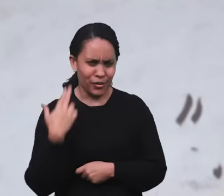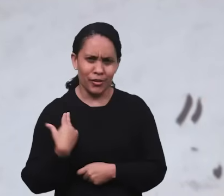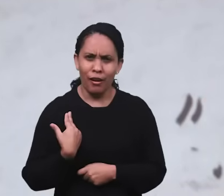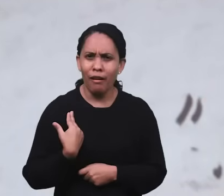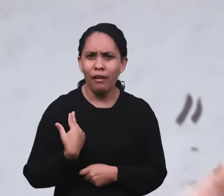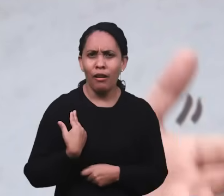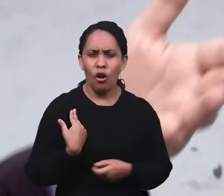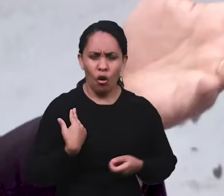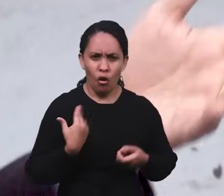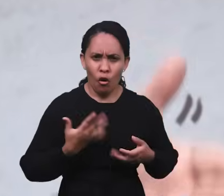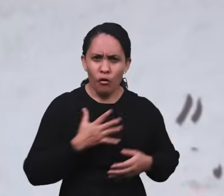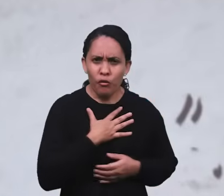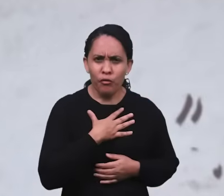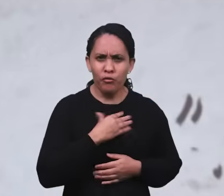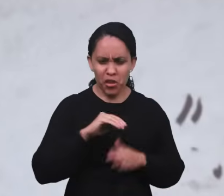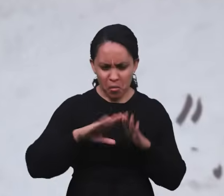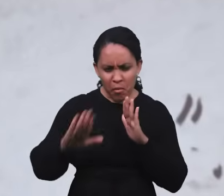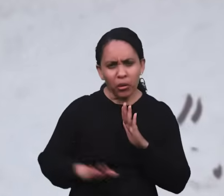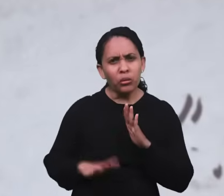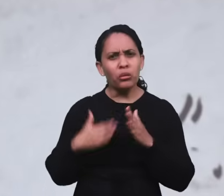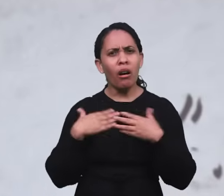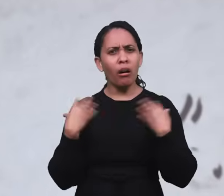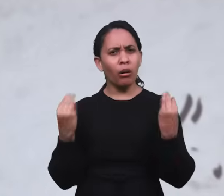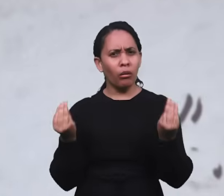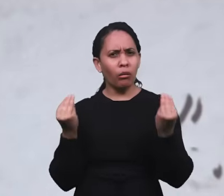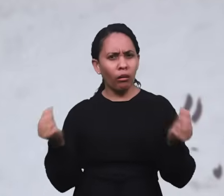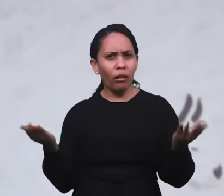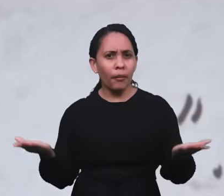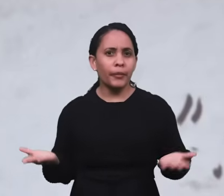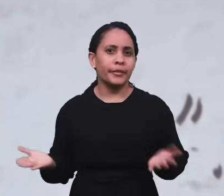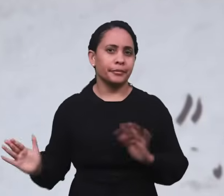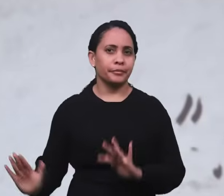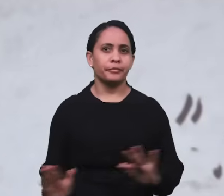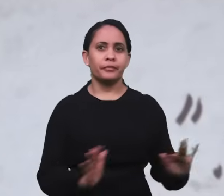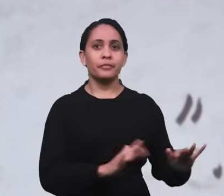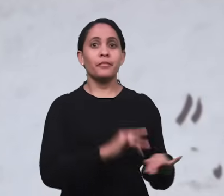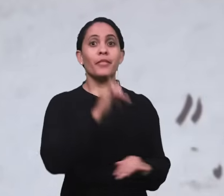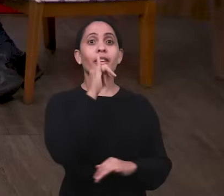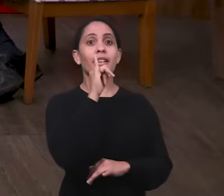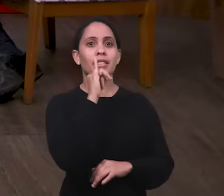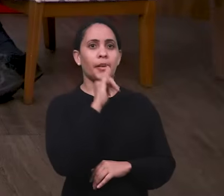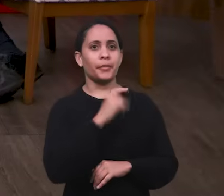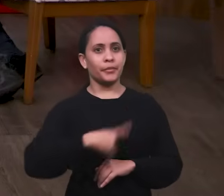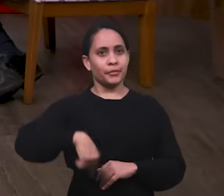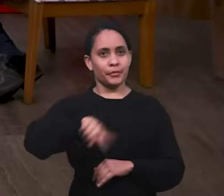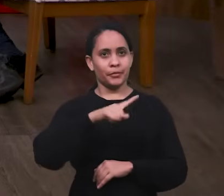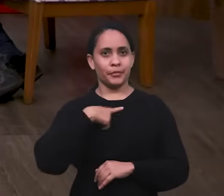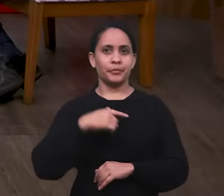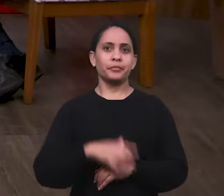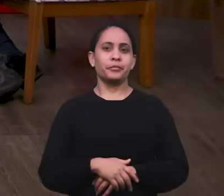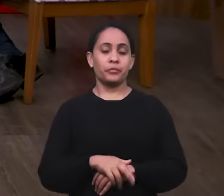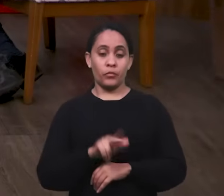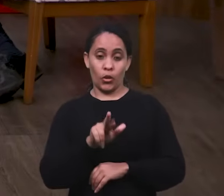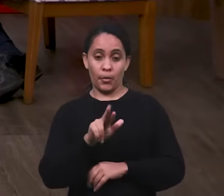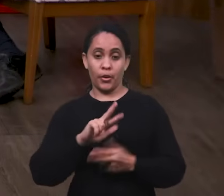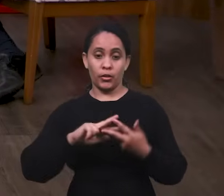caçula? Que culturalmente ia ser um absurdo? Exato, Como isso, né? Tudo. Quer ver um exemplo, Douglas? Você está com um irmão ou irmã de sangue, que